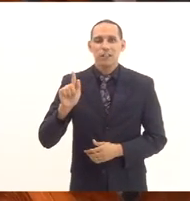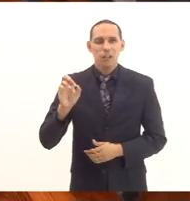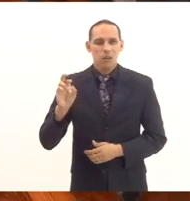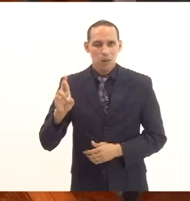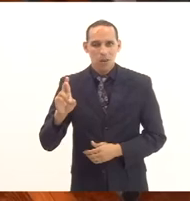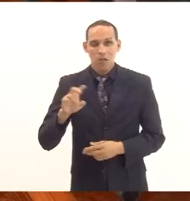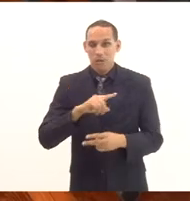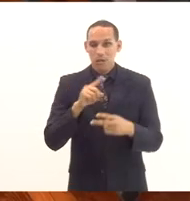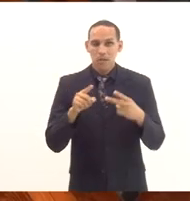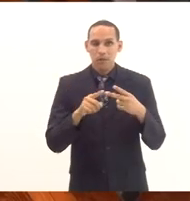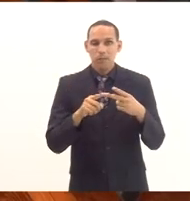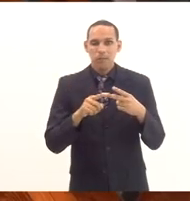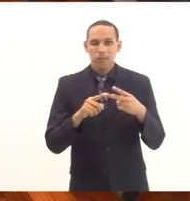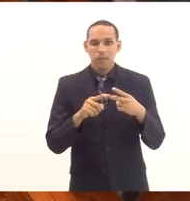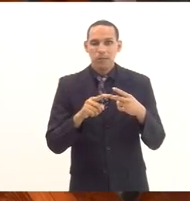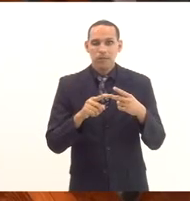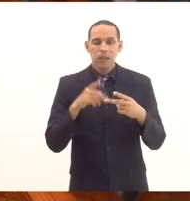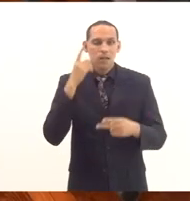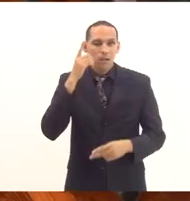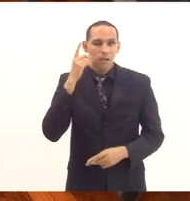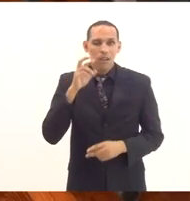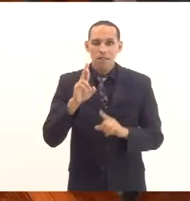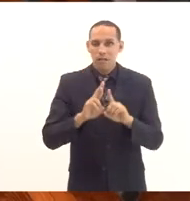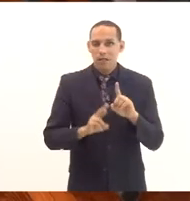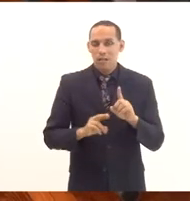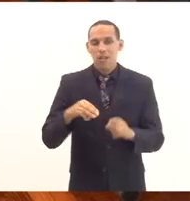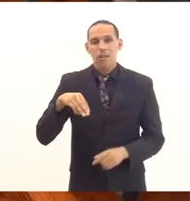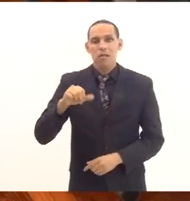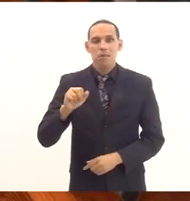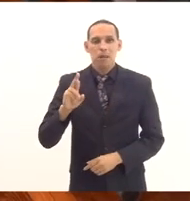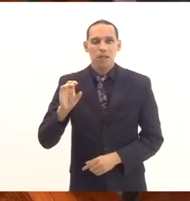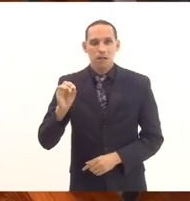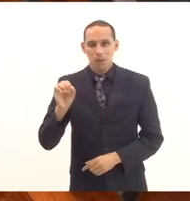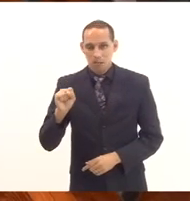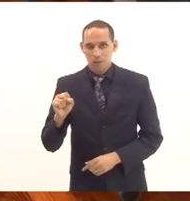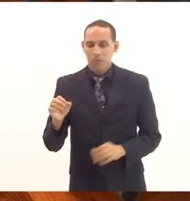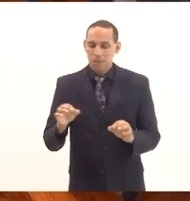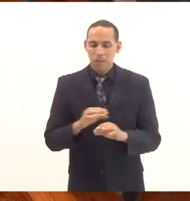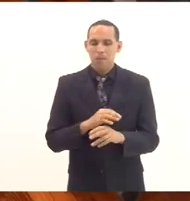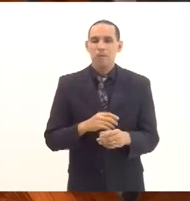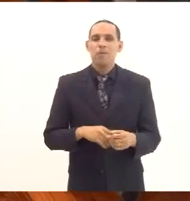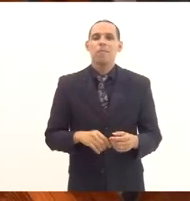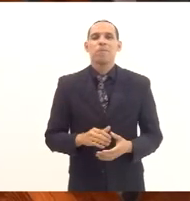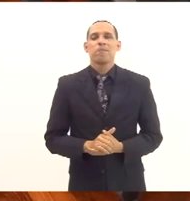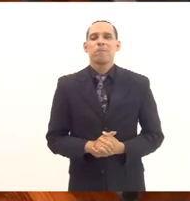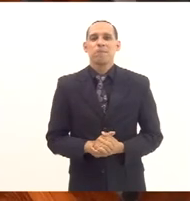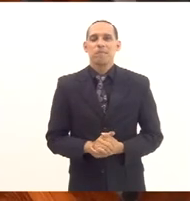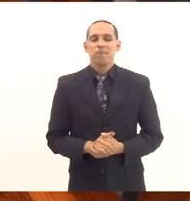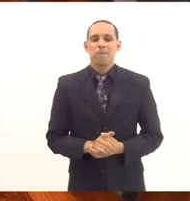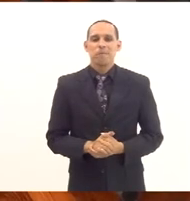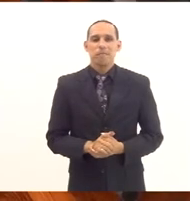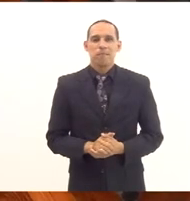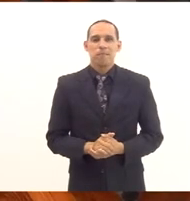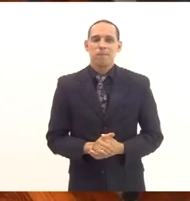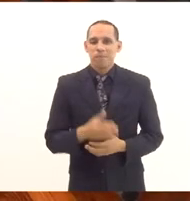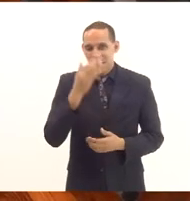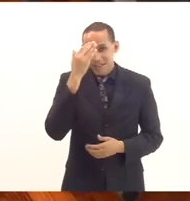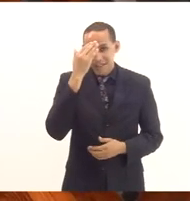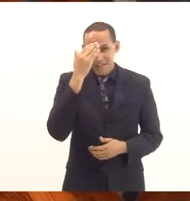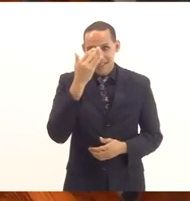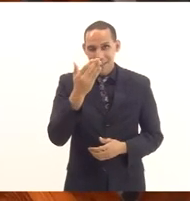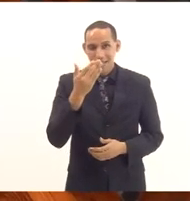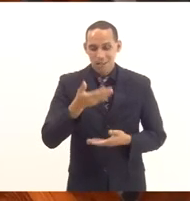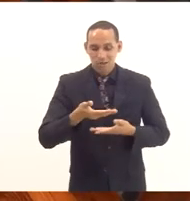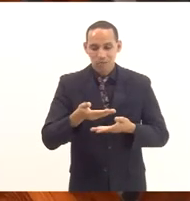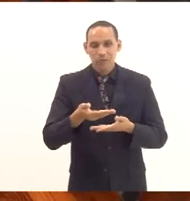e na sequência para o deputado relator Marco Vinicius para encerramento à tarde à tarde bom obrigado aí